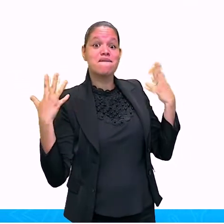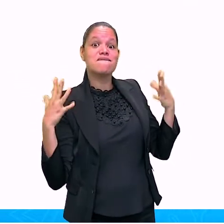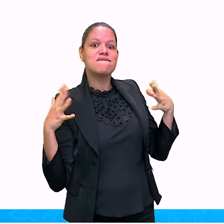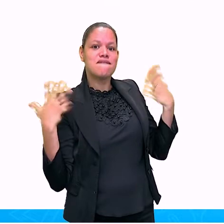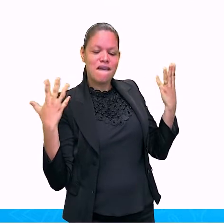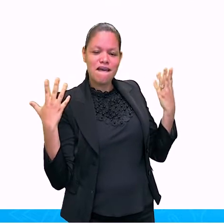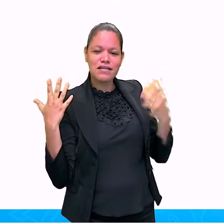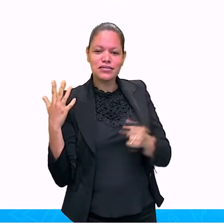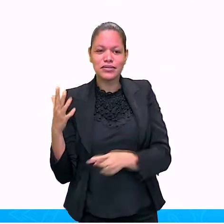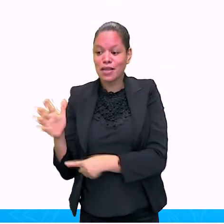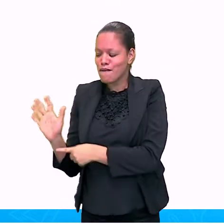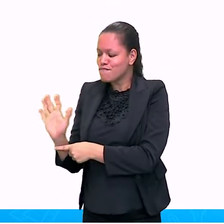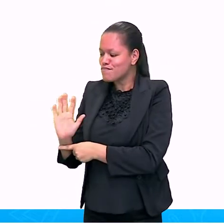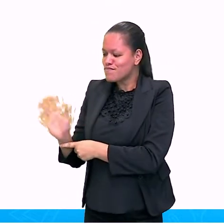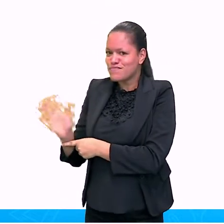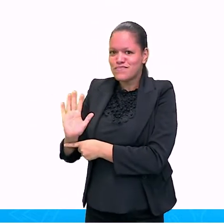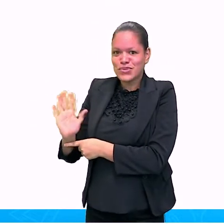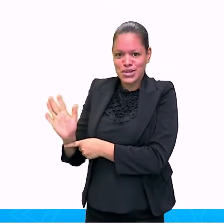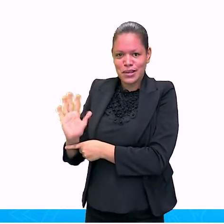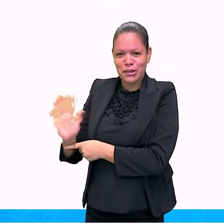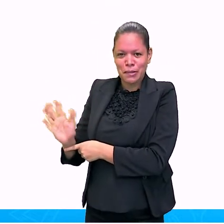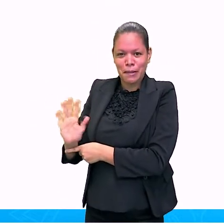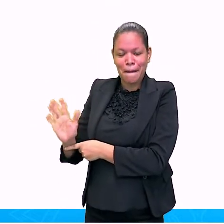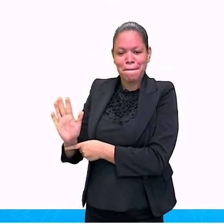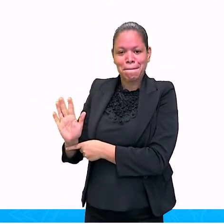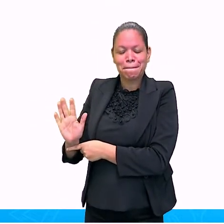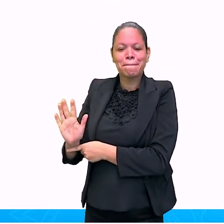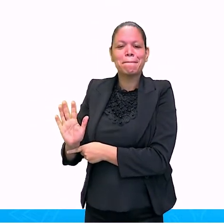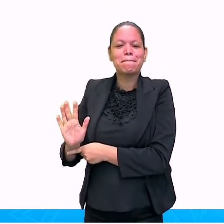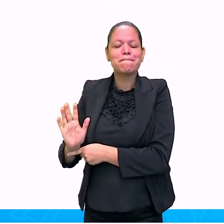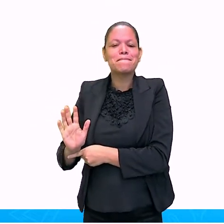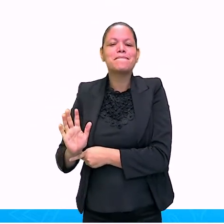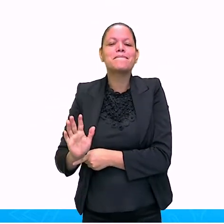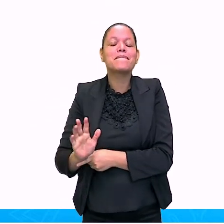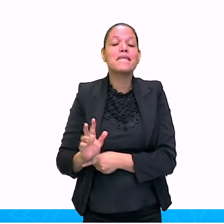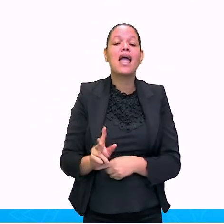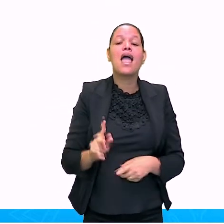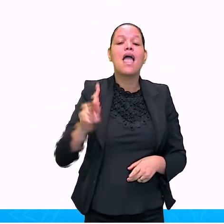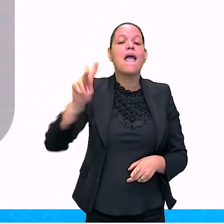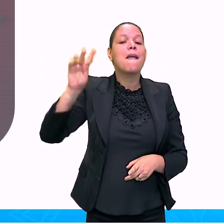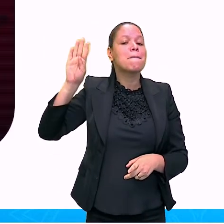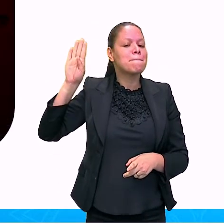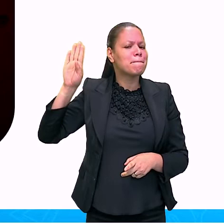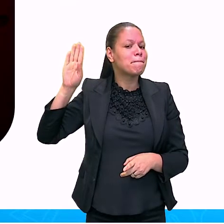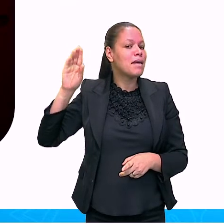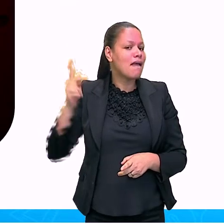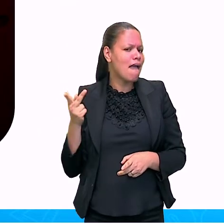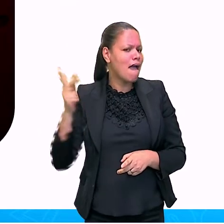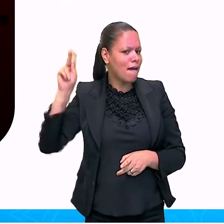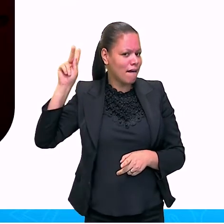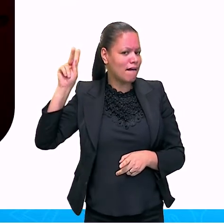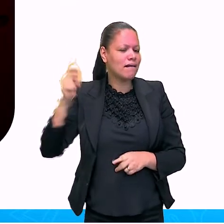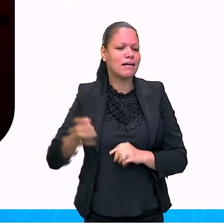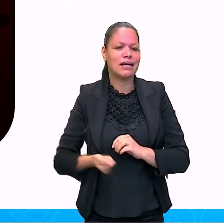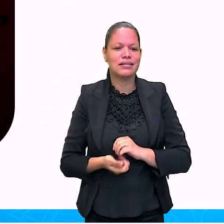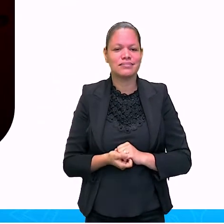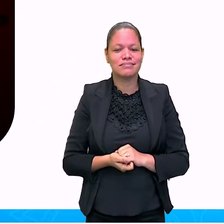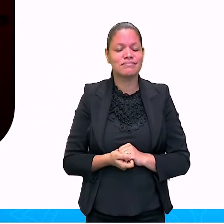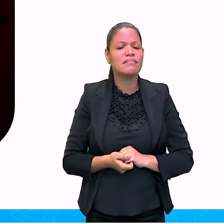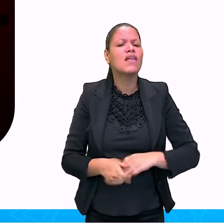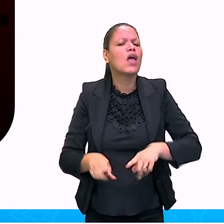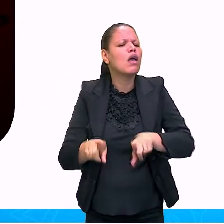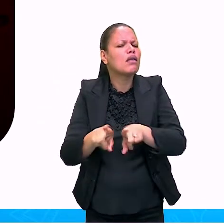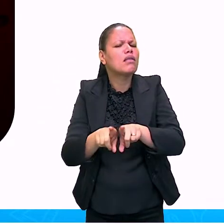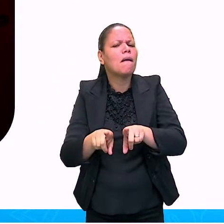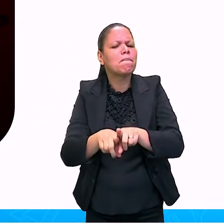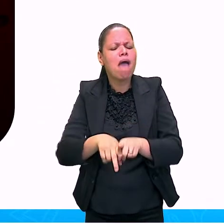de catalão, de cinema. Então, sempre acontece esse festival. Então, a gente apropria dessa cultura. E também nós apropriamos da cultura da